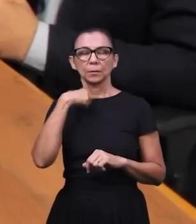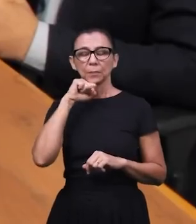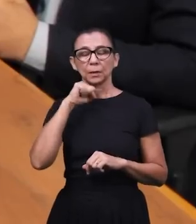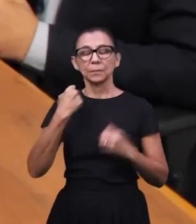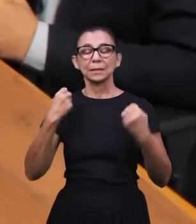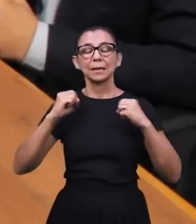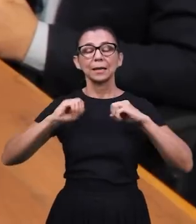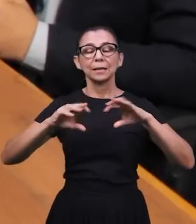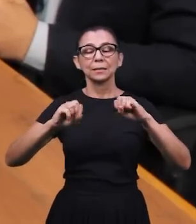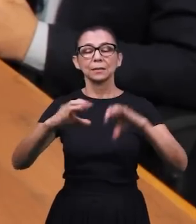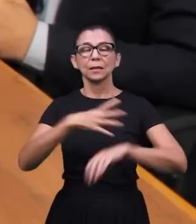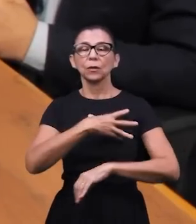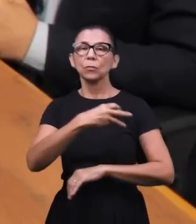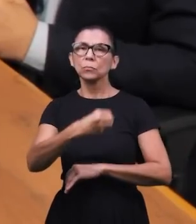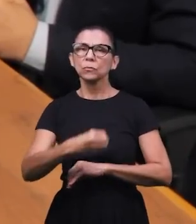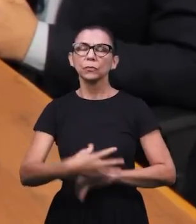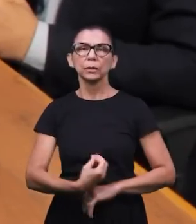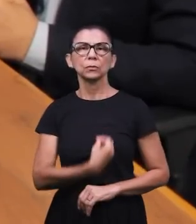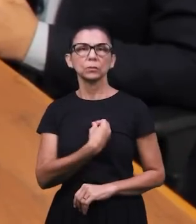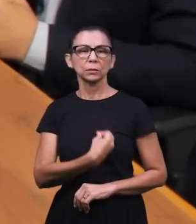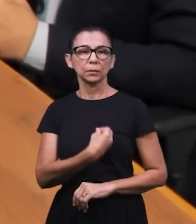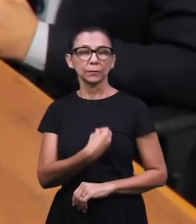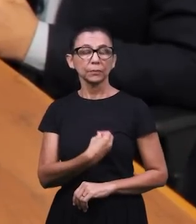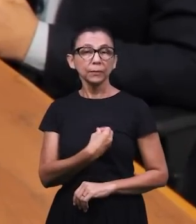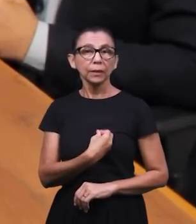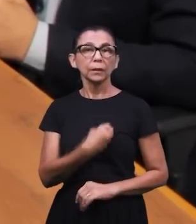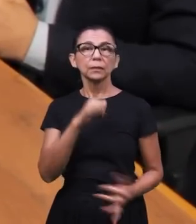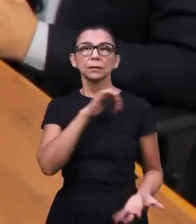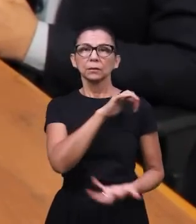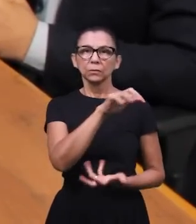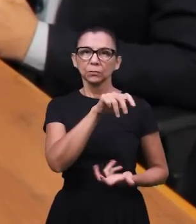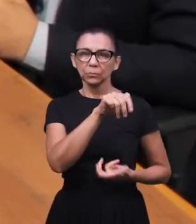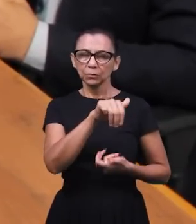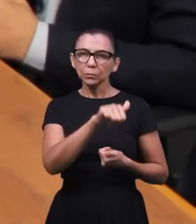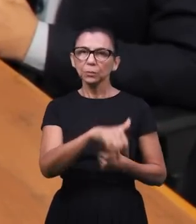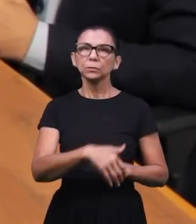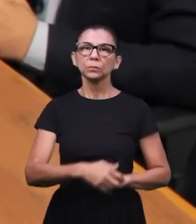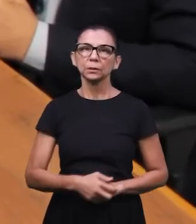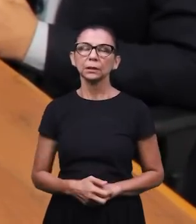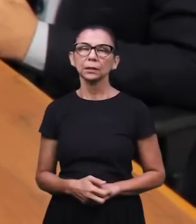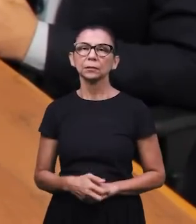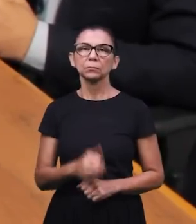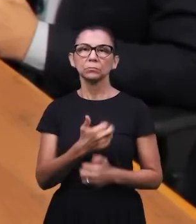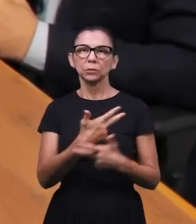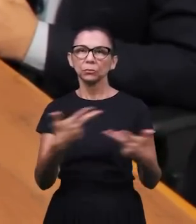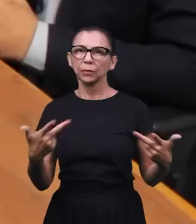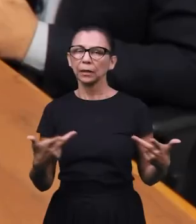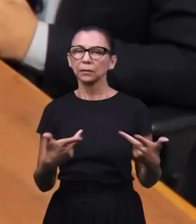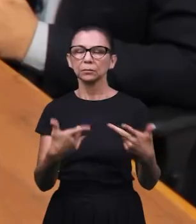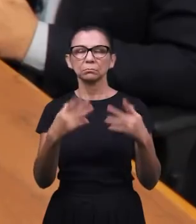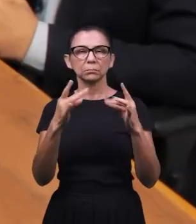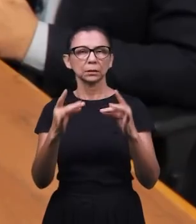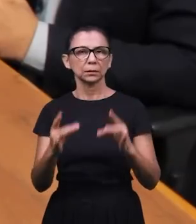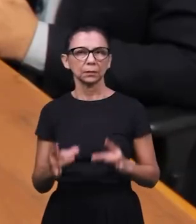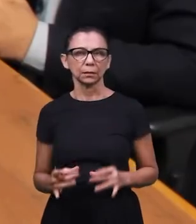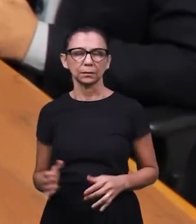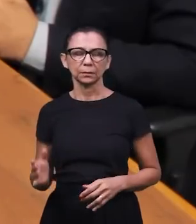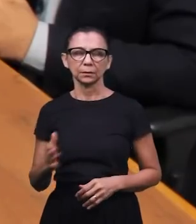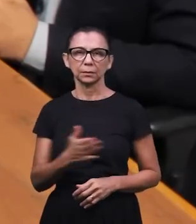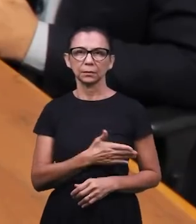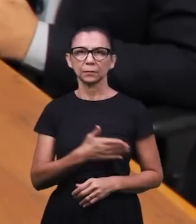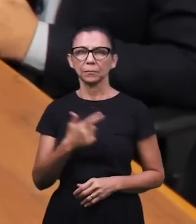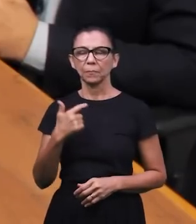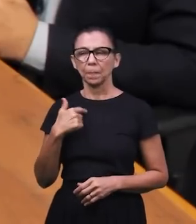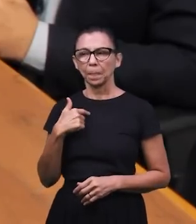profissional, material. Eu lembro da história, esse aqui eu vou contar, porque eu vou contar essa história, embora a gente não